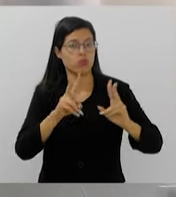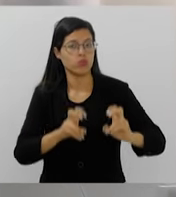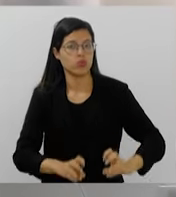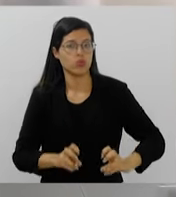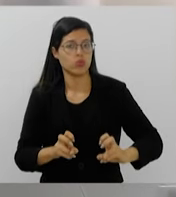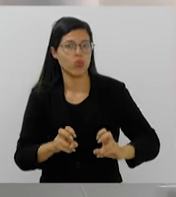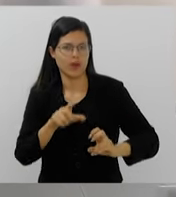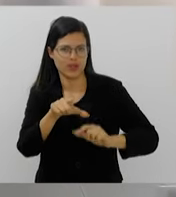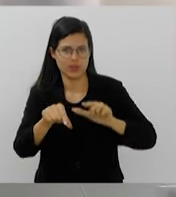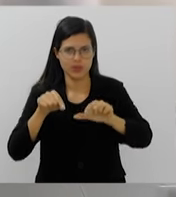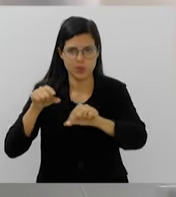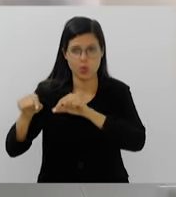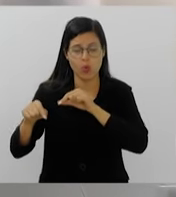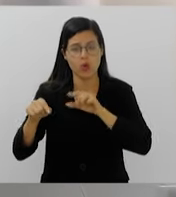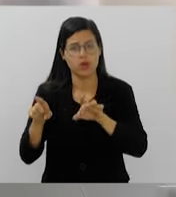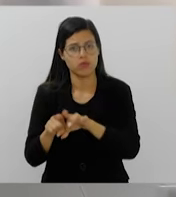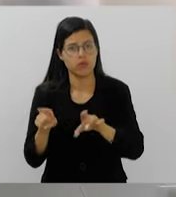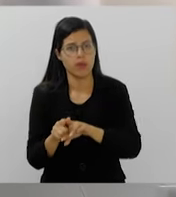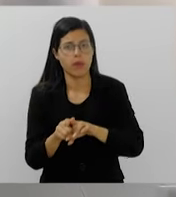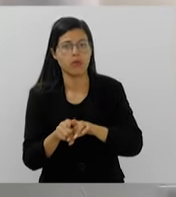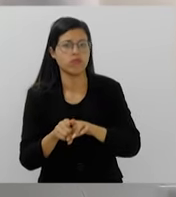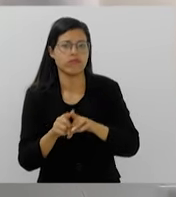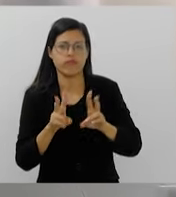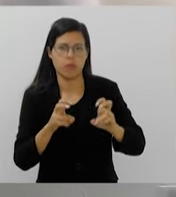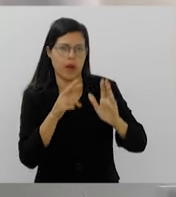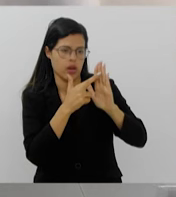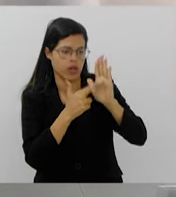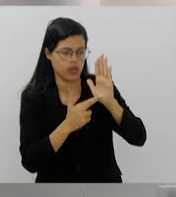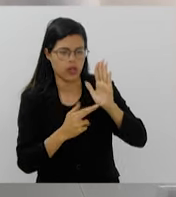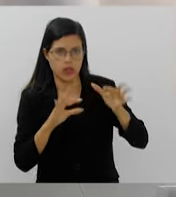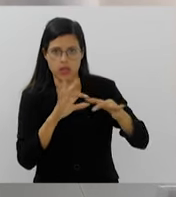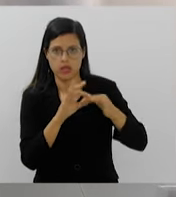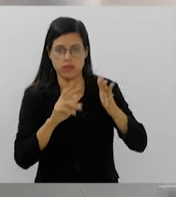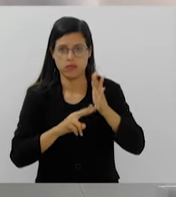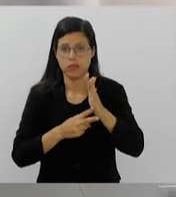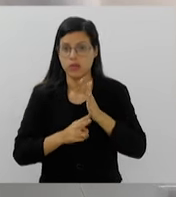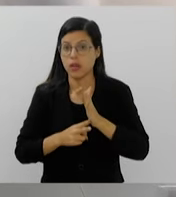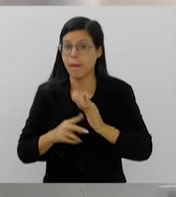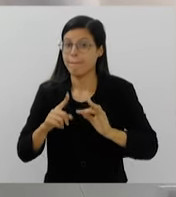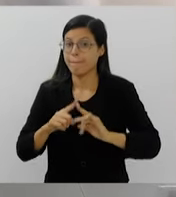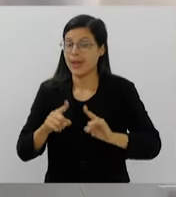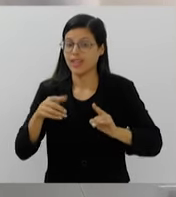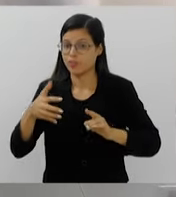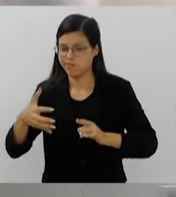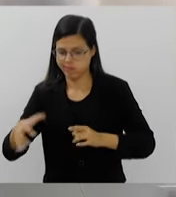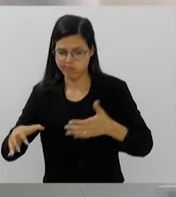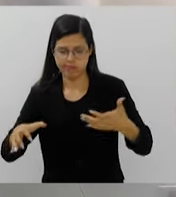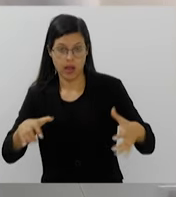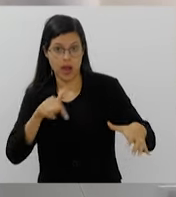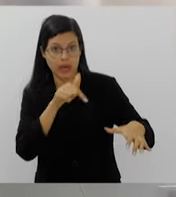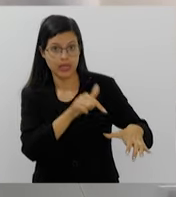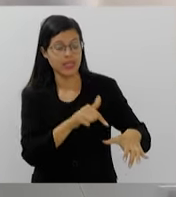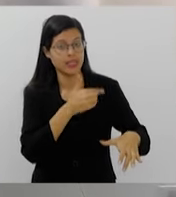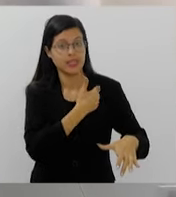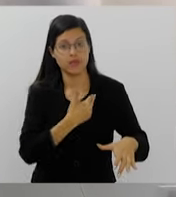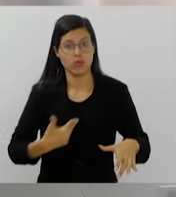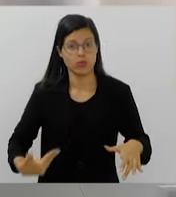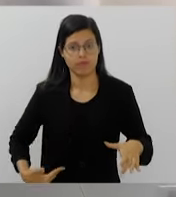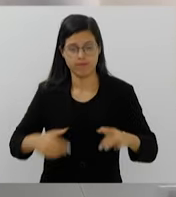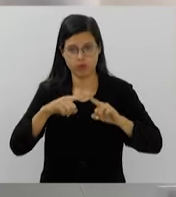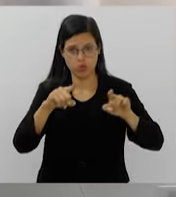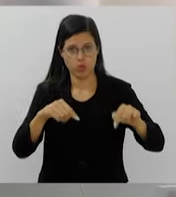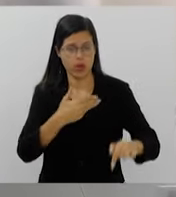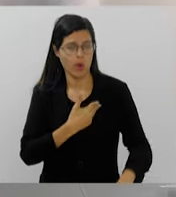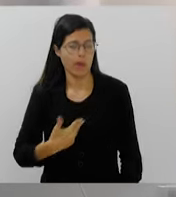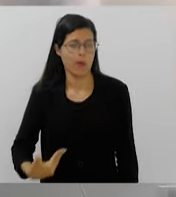o tratamento aos sindicatos. Quando se trata de servidores públicos, não tem esse regramento, porque os servidores não